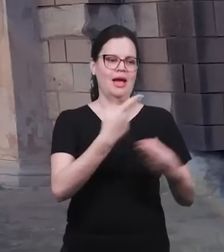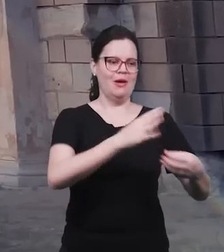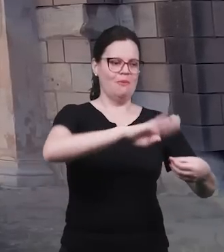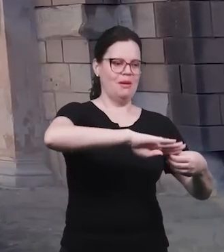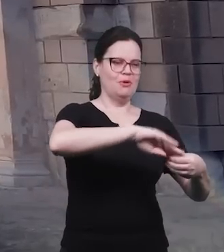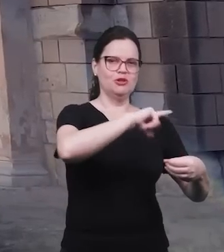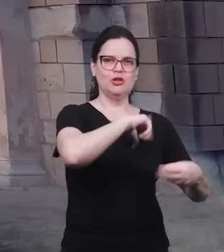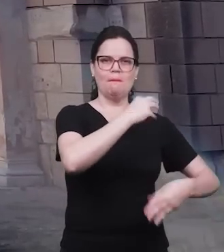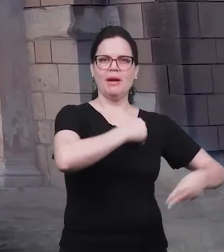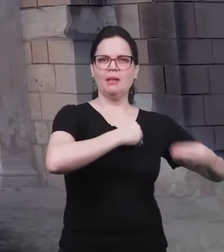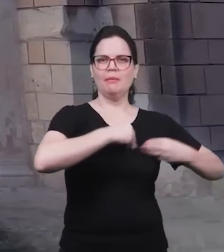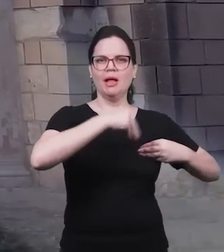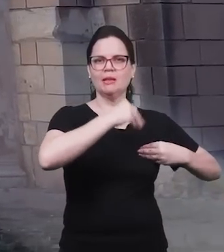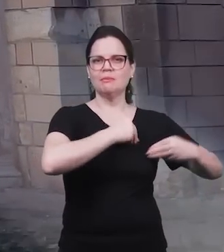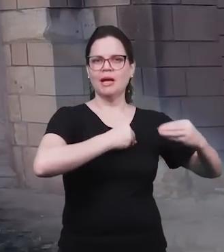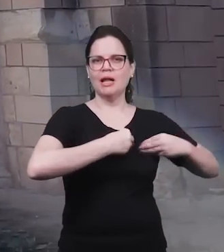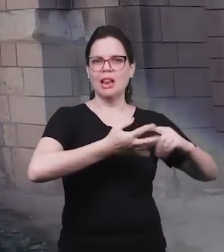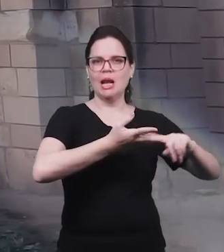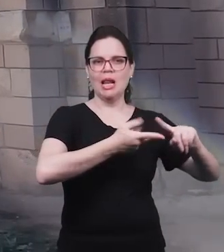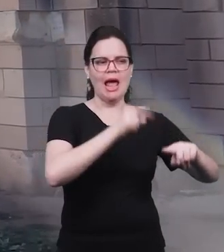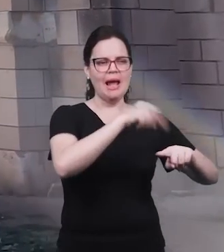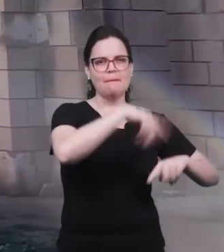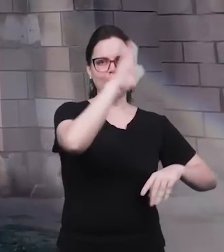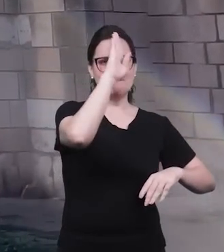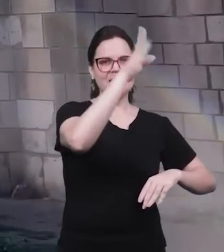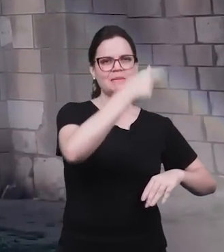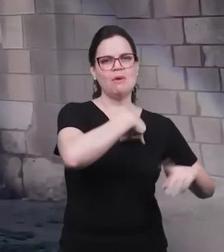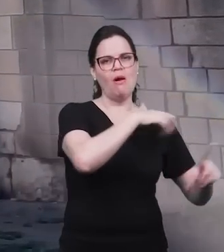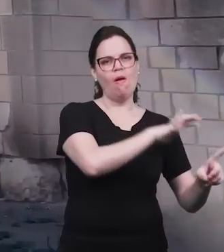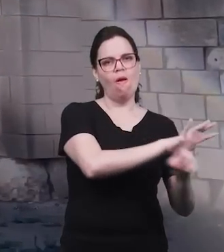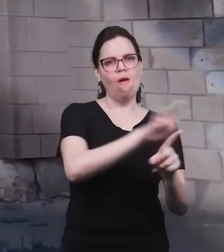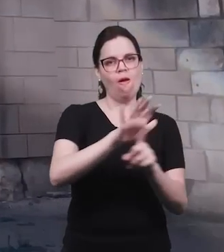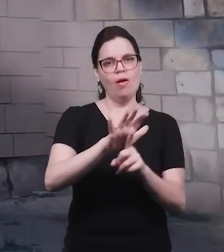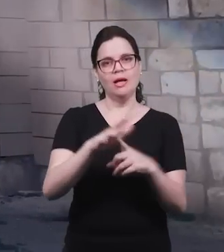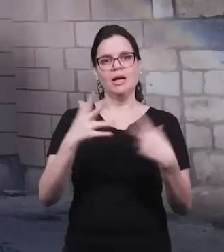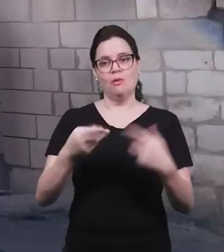As filhas são piores, porque quando a igreja